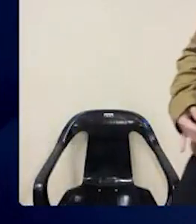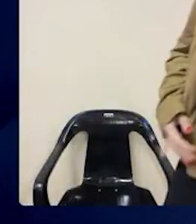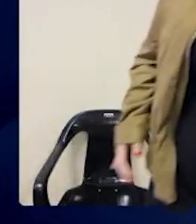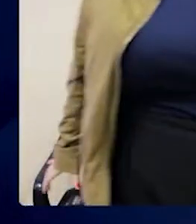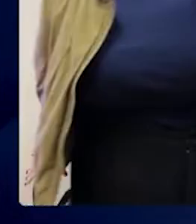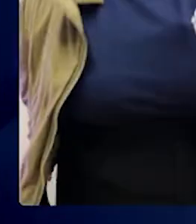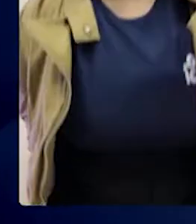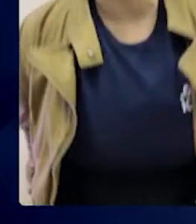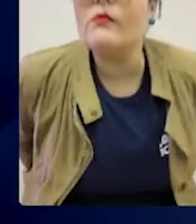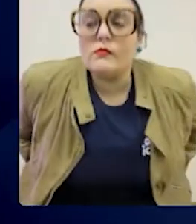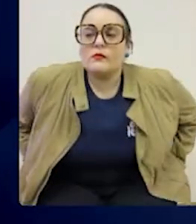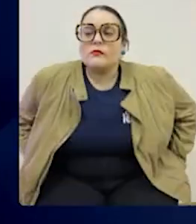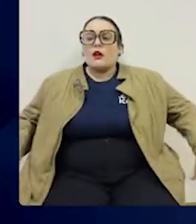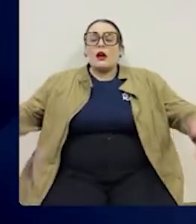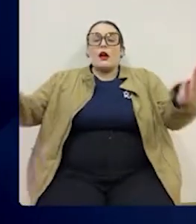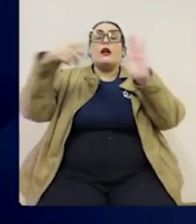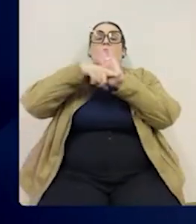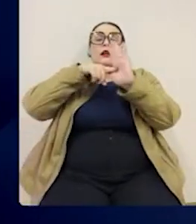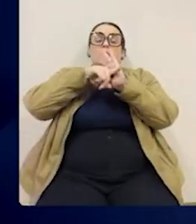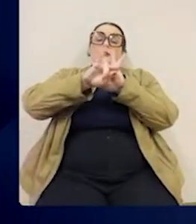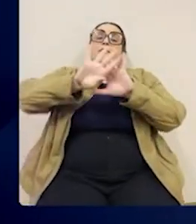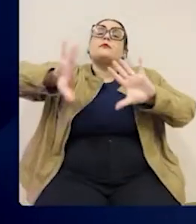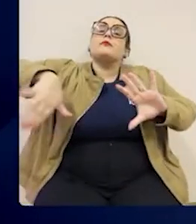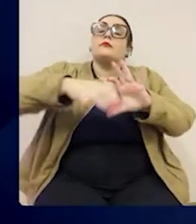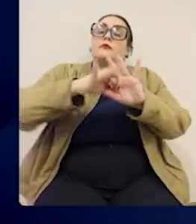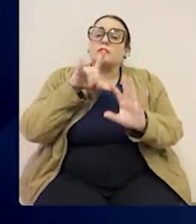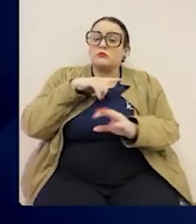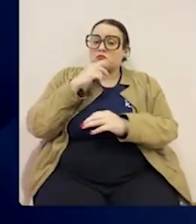implantação ela traz esses 3 componentes.